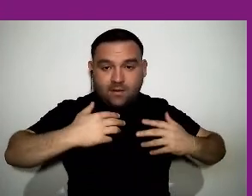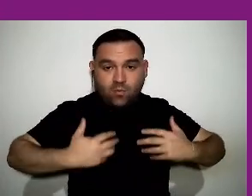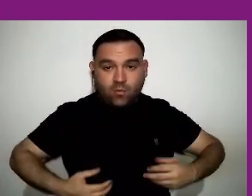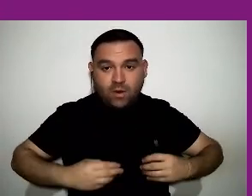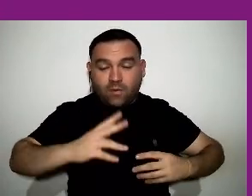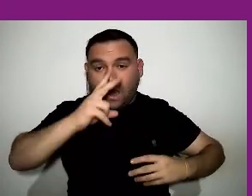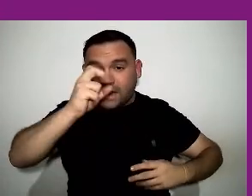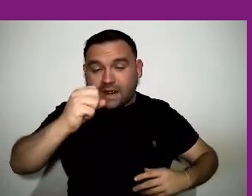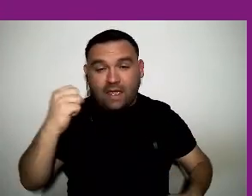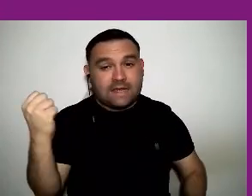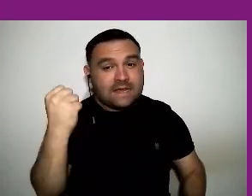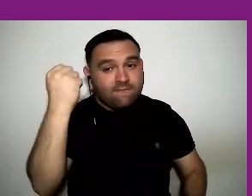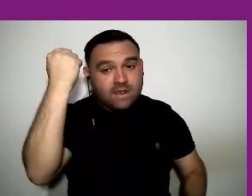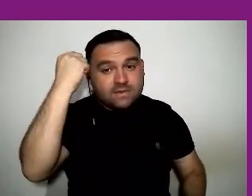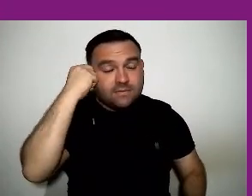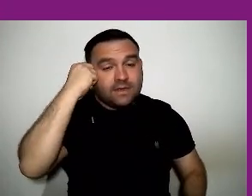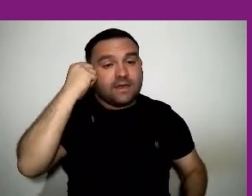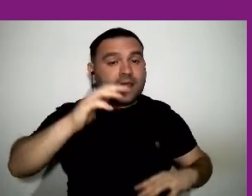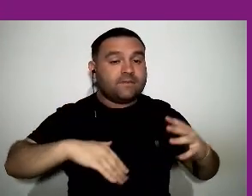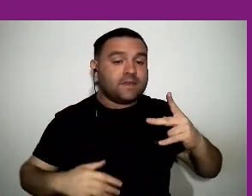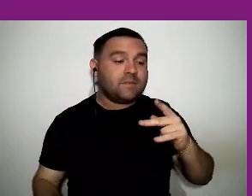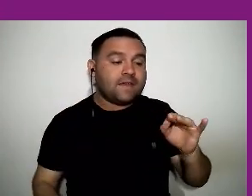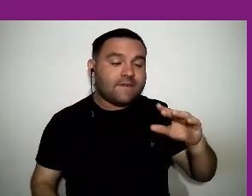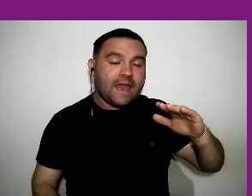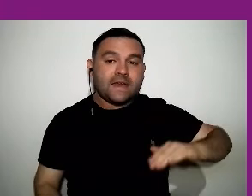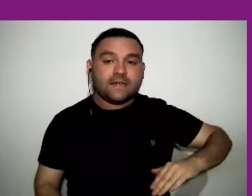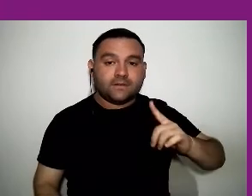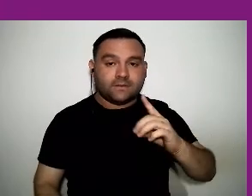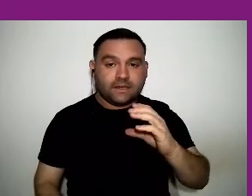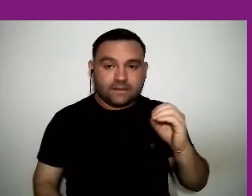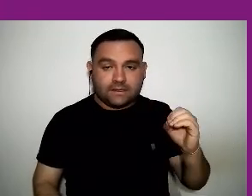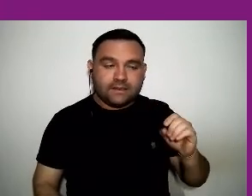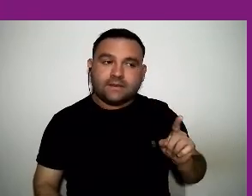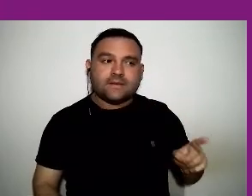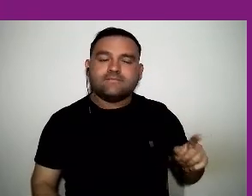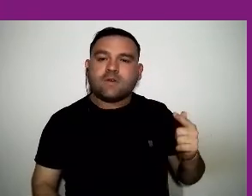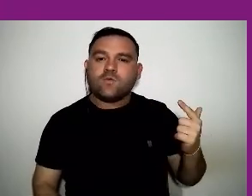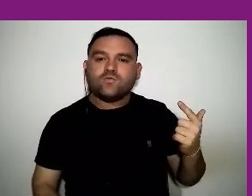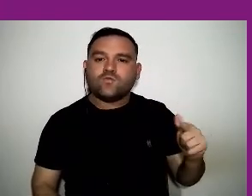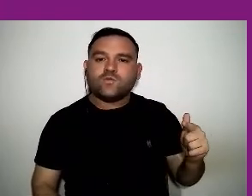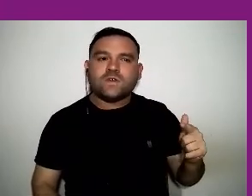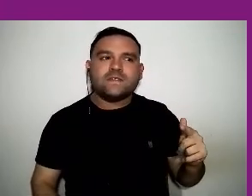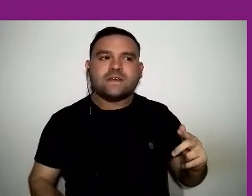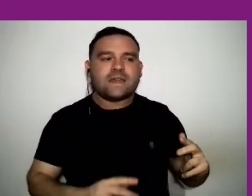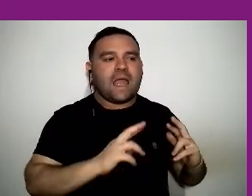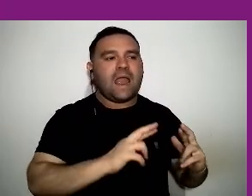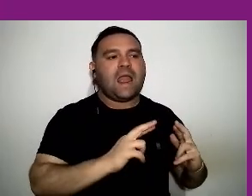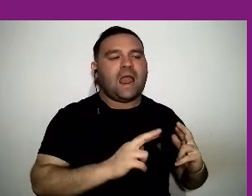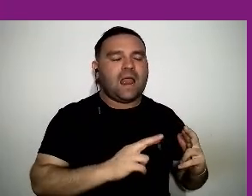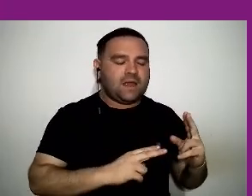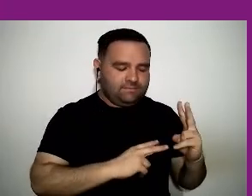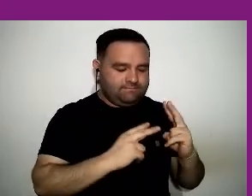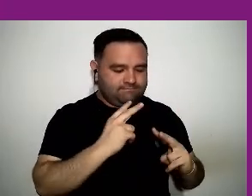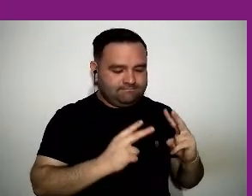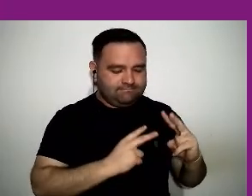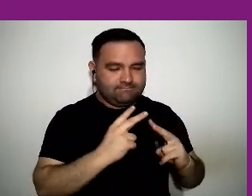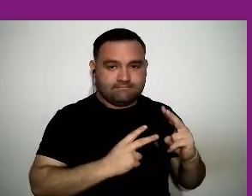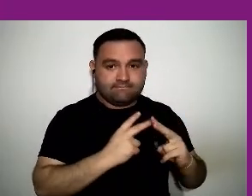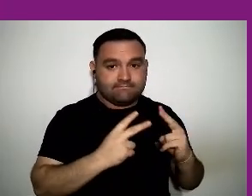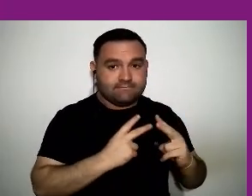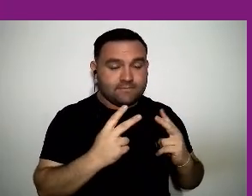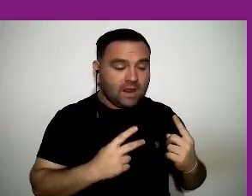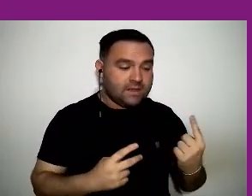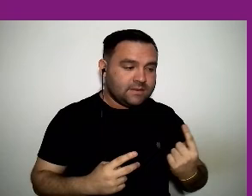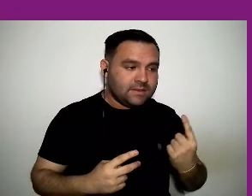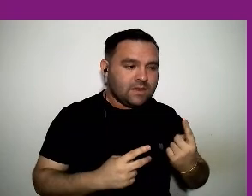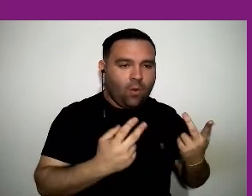e gravíssima, muitas vezes com PF abaixo de 100, eles não tinham uma boa resposta na ventilação